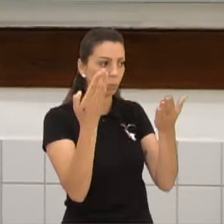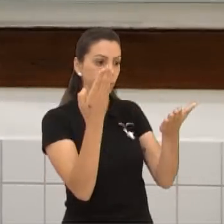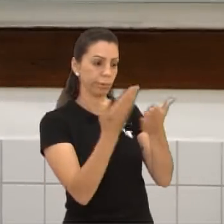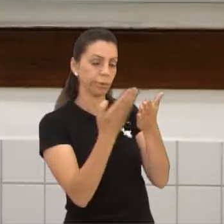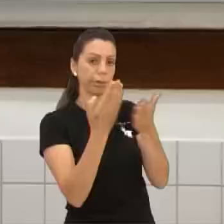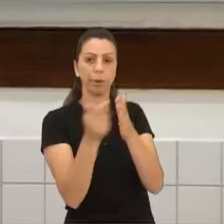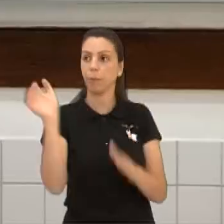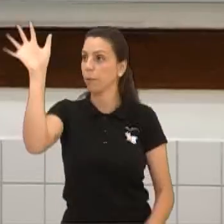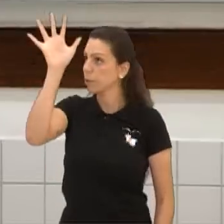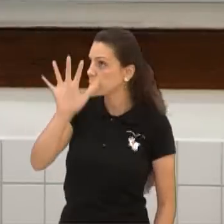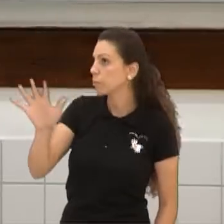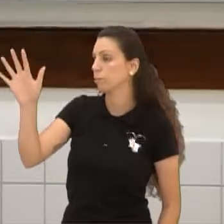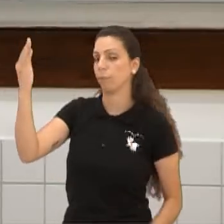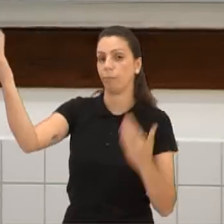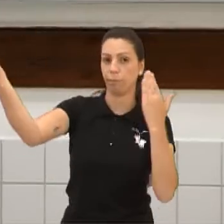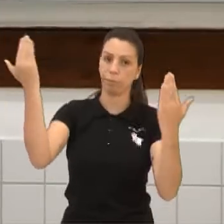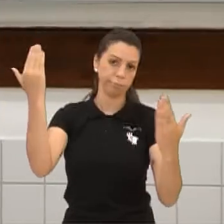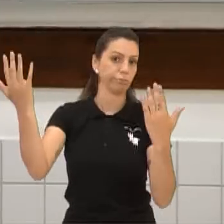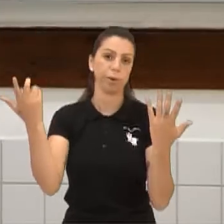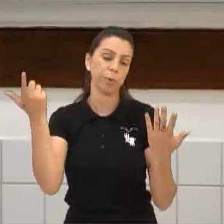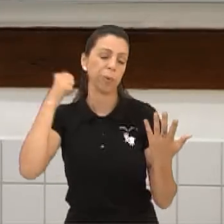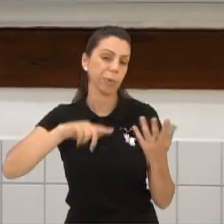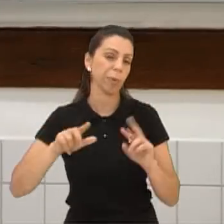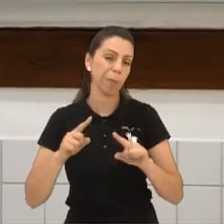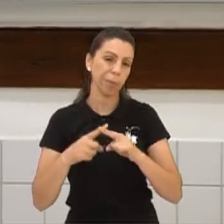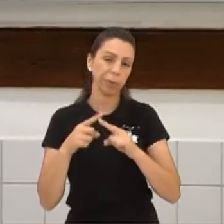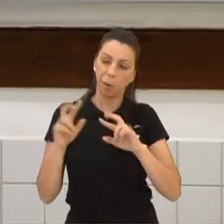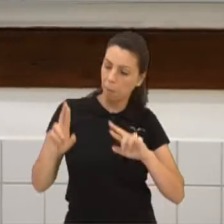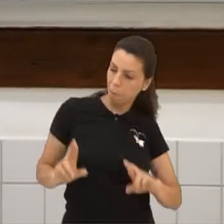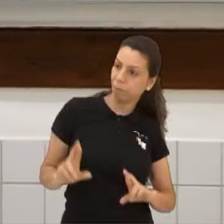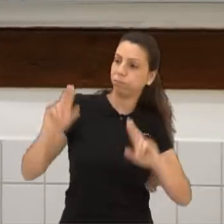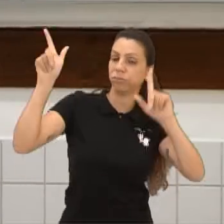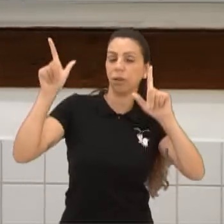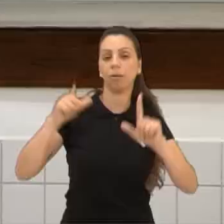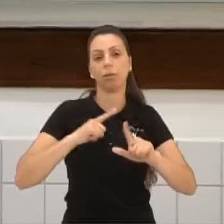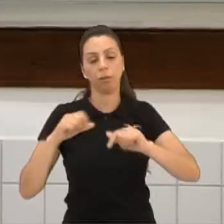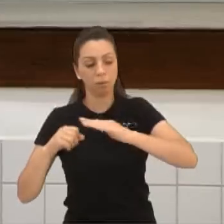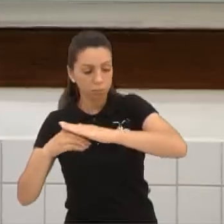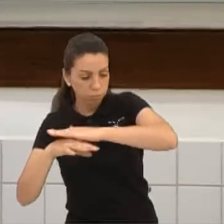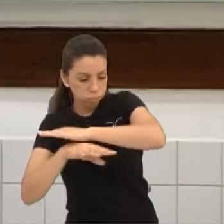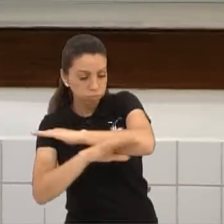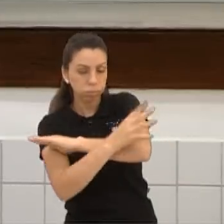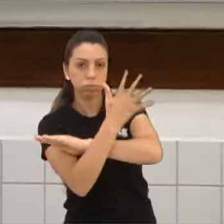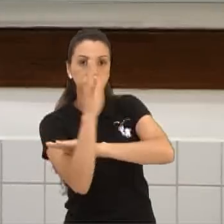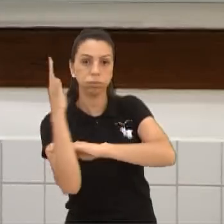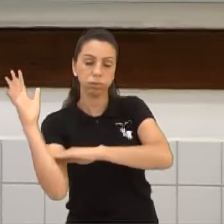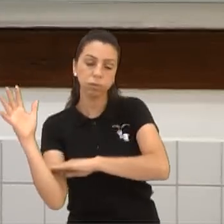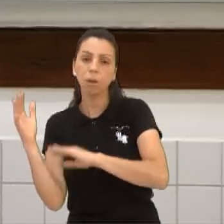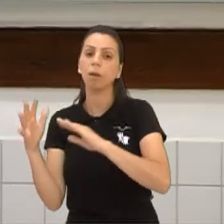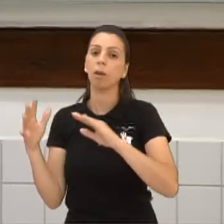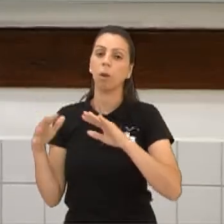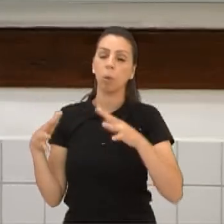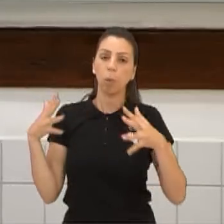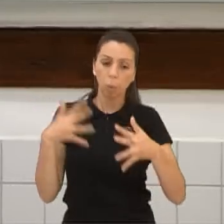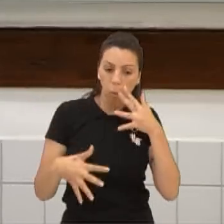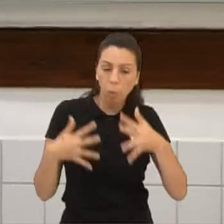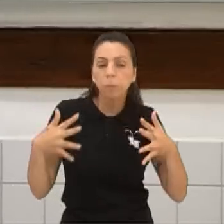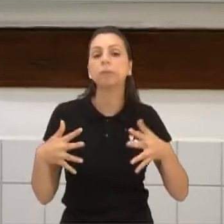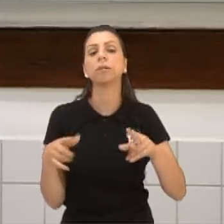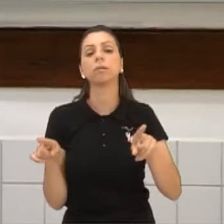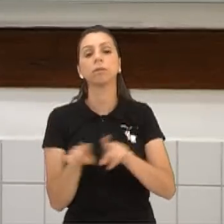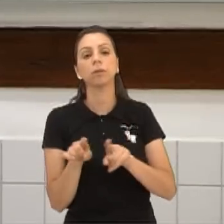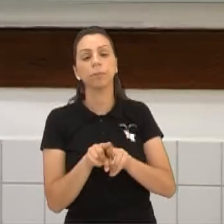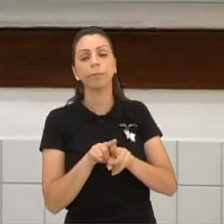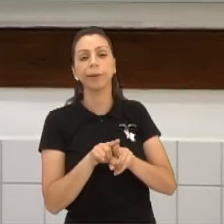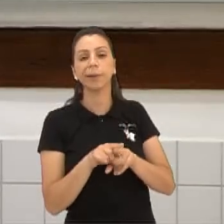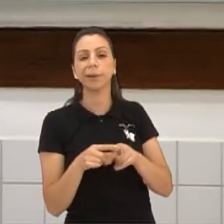aqui, esse desenho que eu tenho aqui. São diferentes. Existem ecossistemas complexos e outros mais simples. O planeta Terra, por exemplo, é